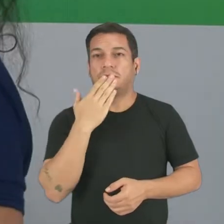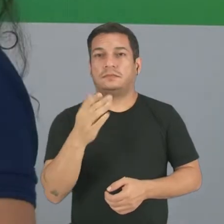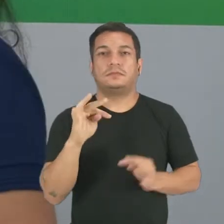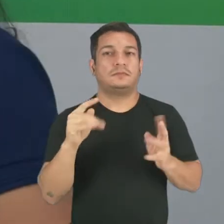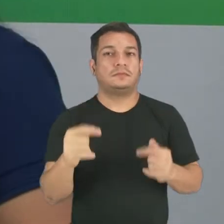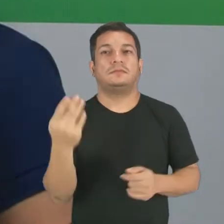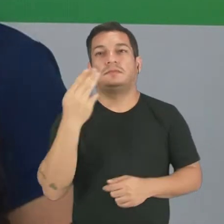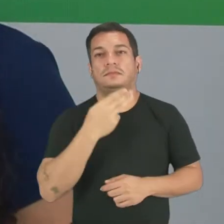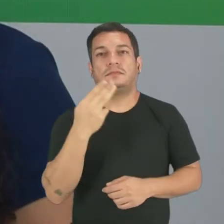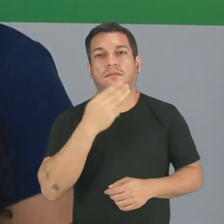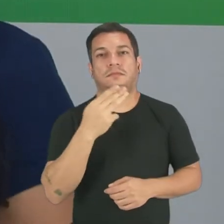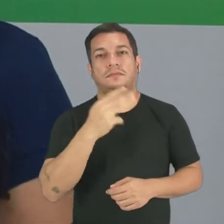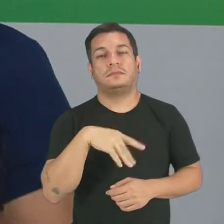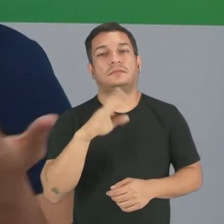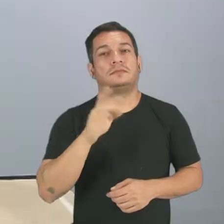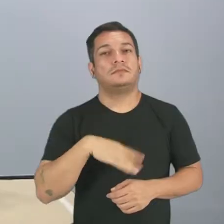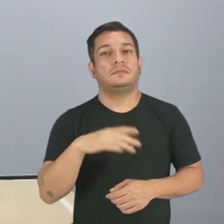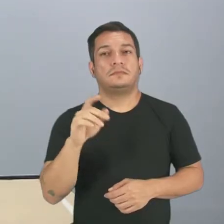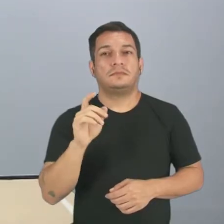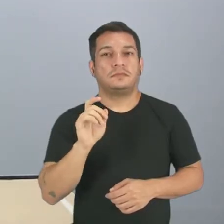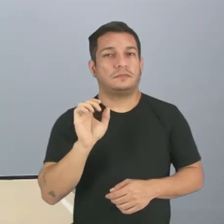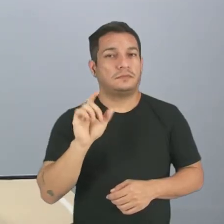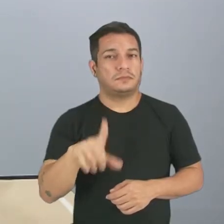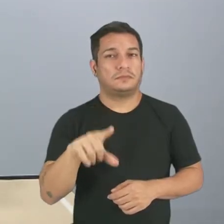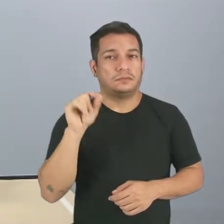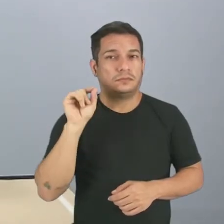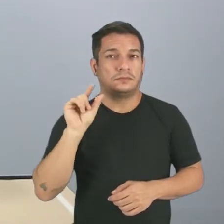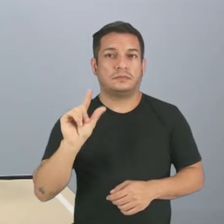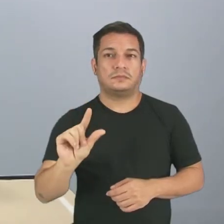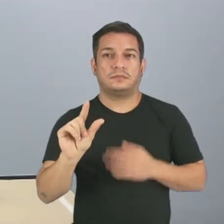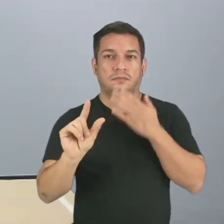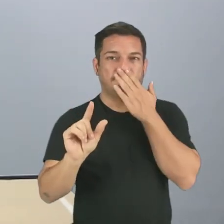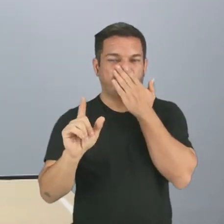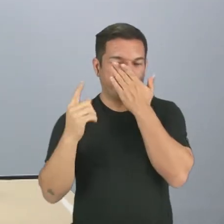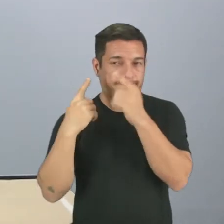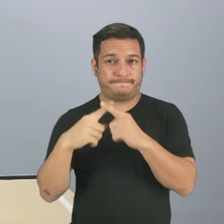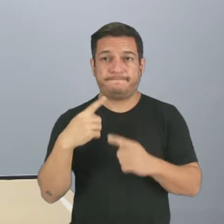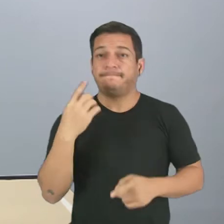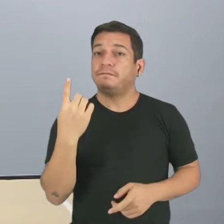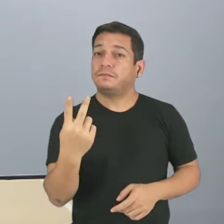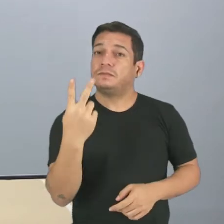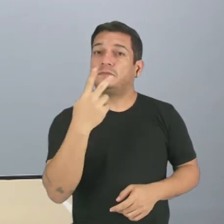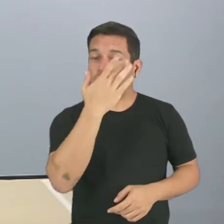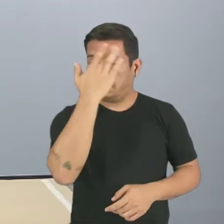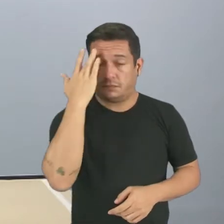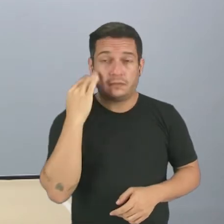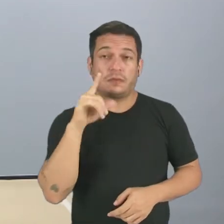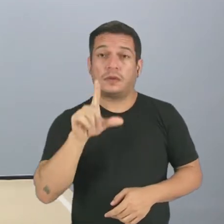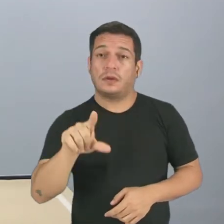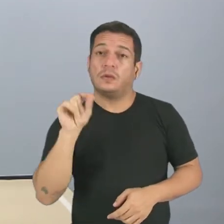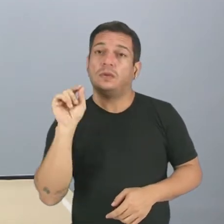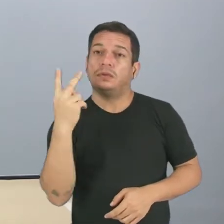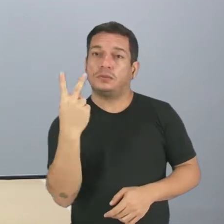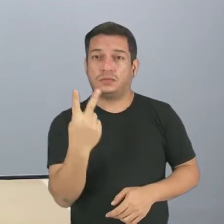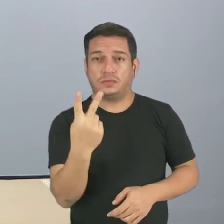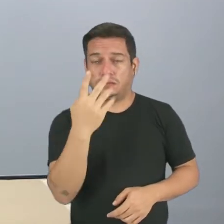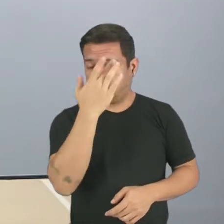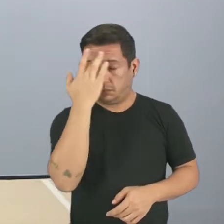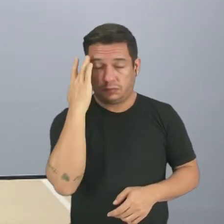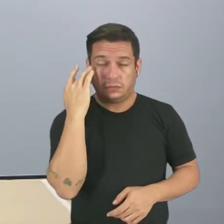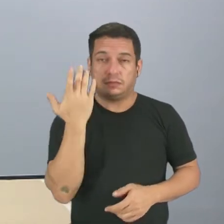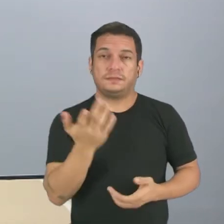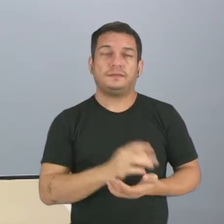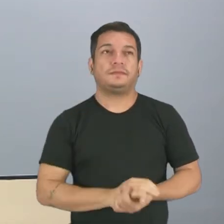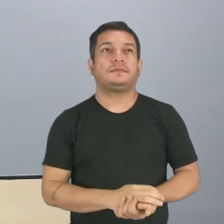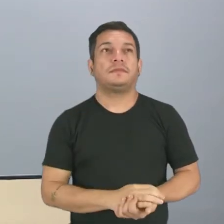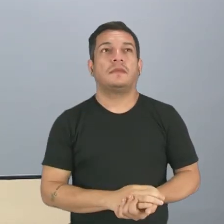os doces, foi o que menos foi escolhido, porque somente 2 pessoas escolheram esse doce.